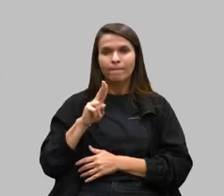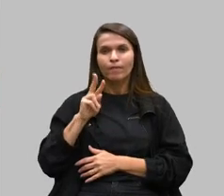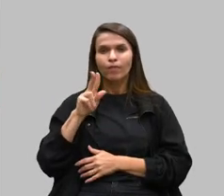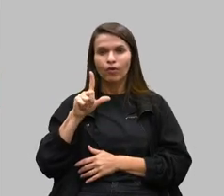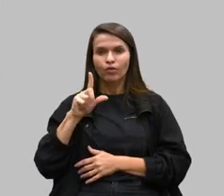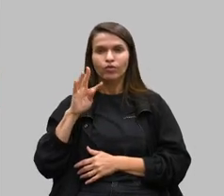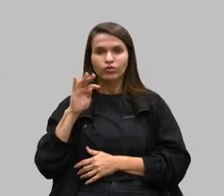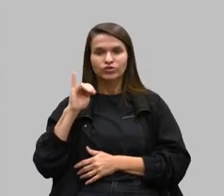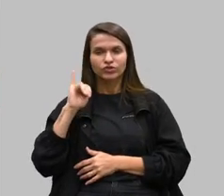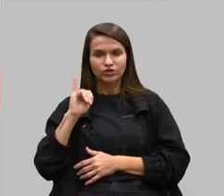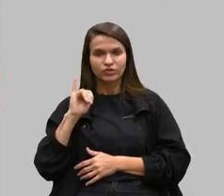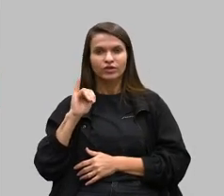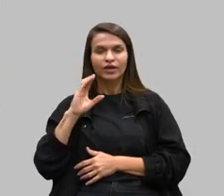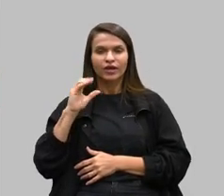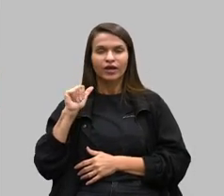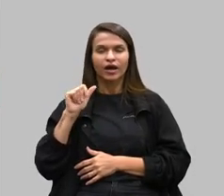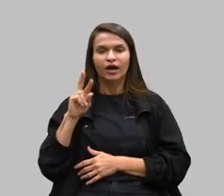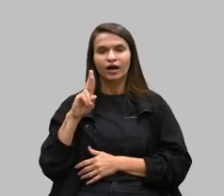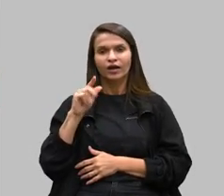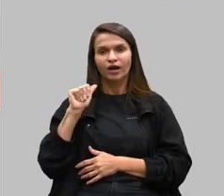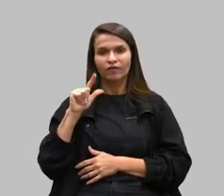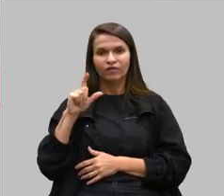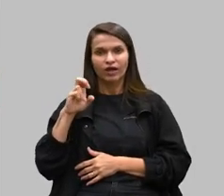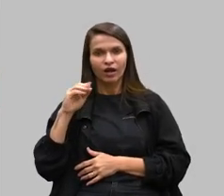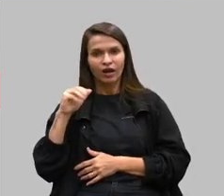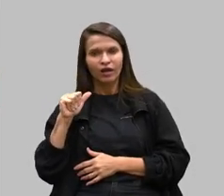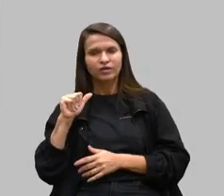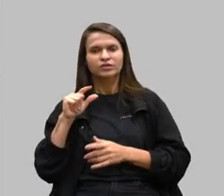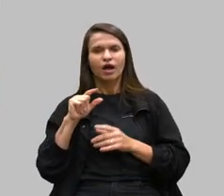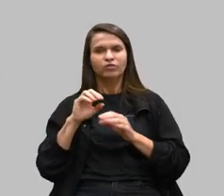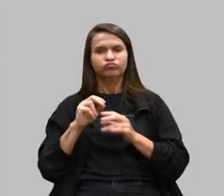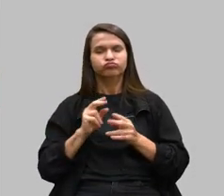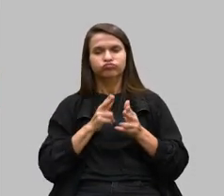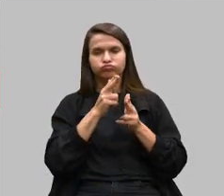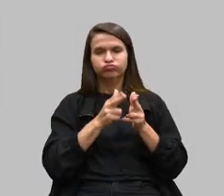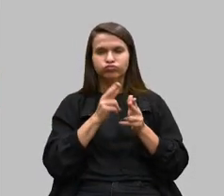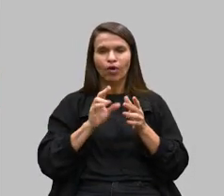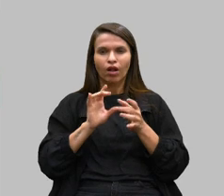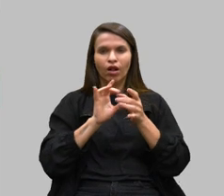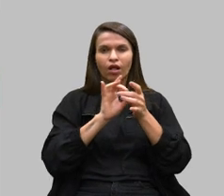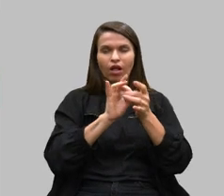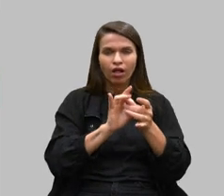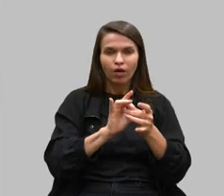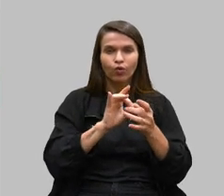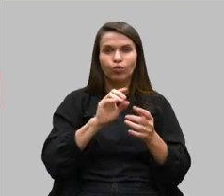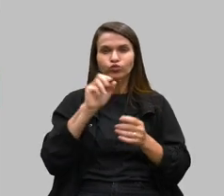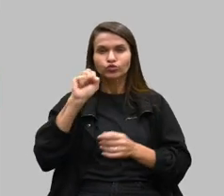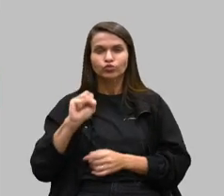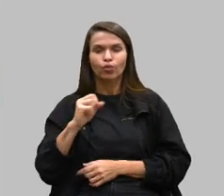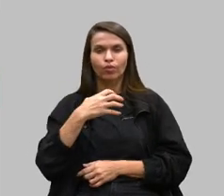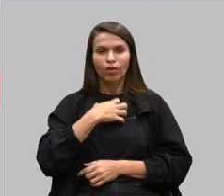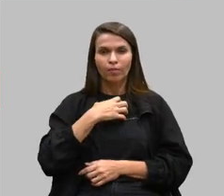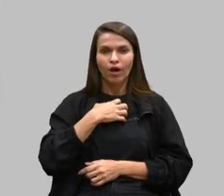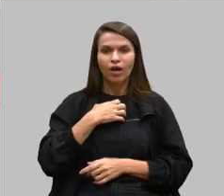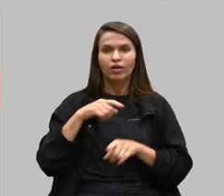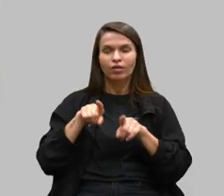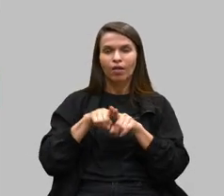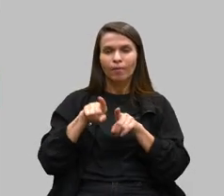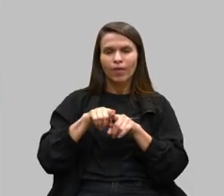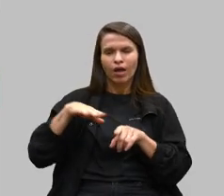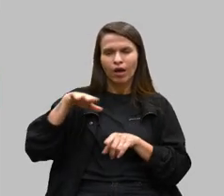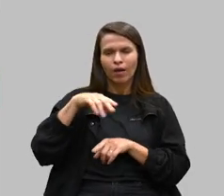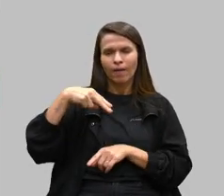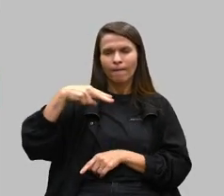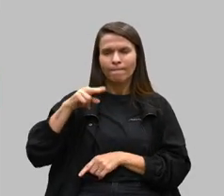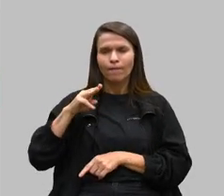Ferrovia bamin A Ferrovia que ligava o sul da Bahia aos Vales do Mucuri e do Jequi em Minas Gerais foi inaugurada